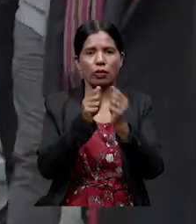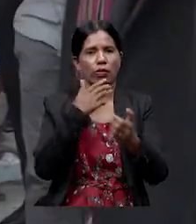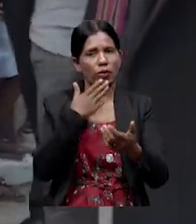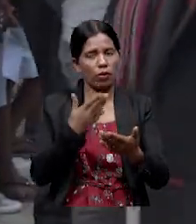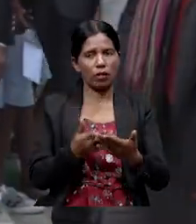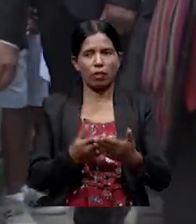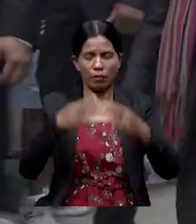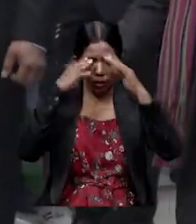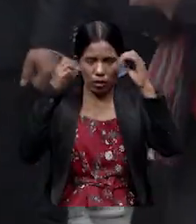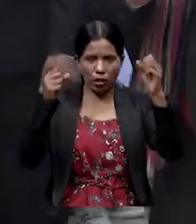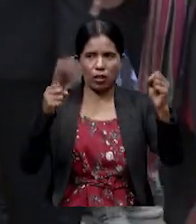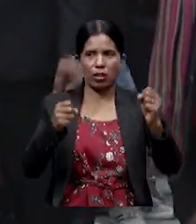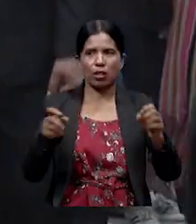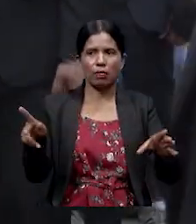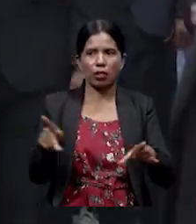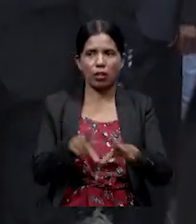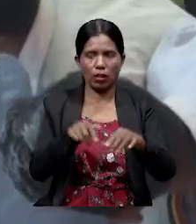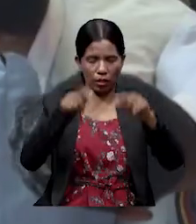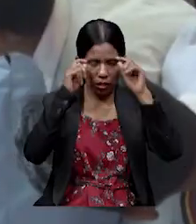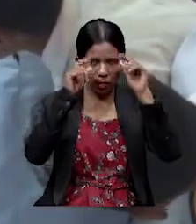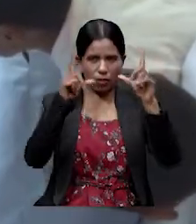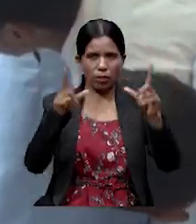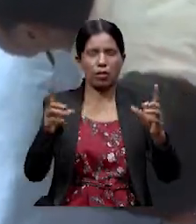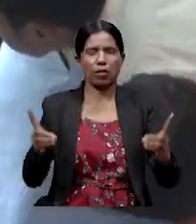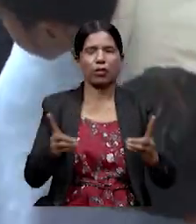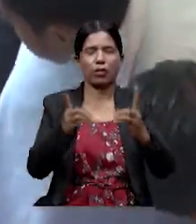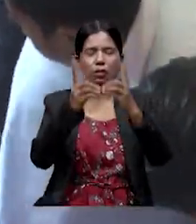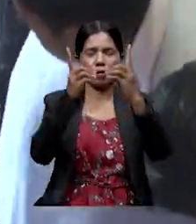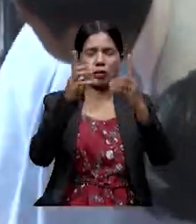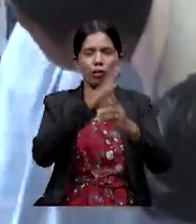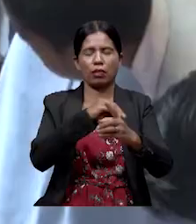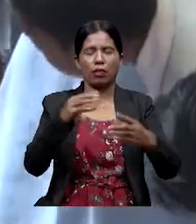Presidente da República Portugal minha presença em Timor-Leste, a sorumalo